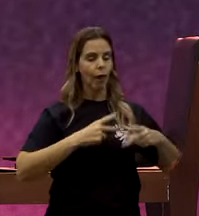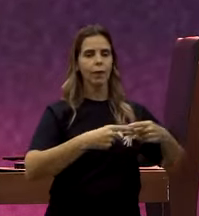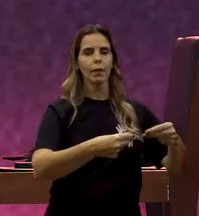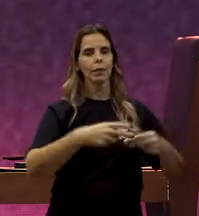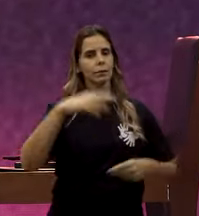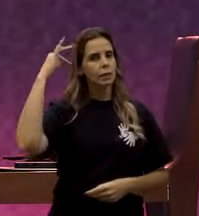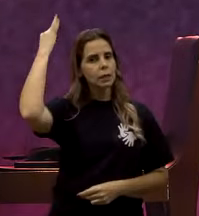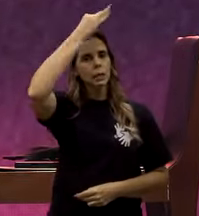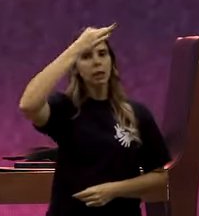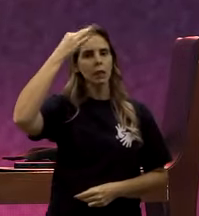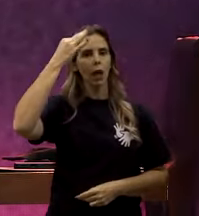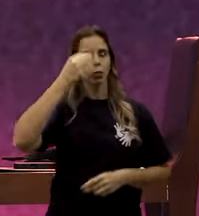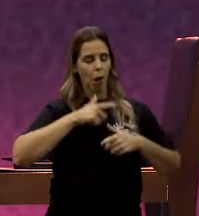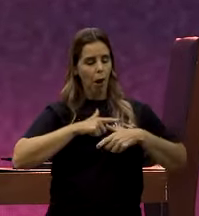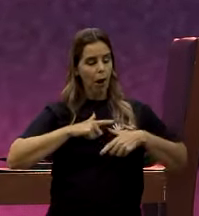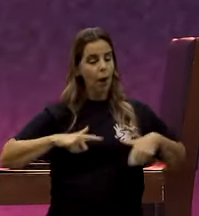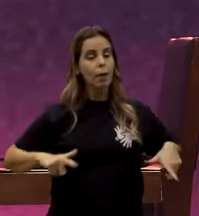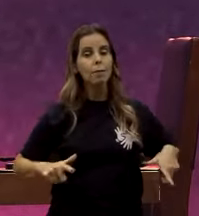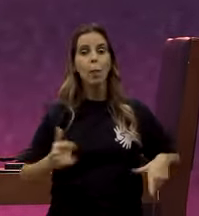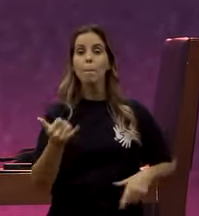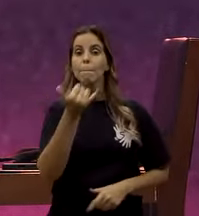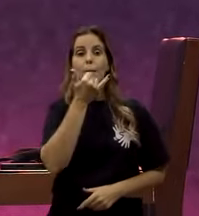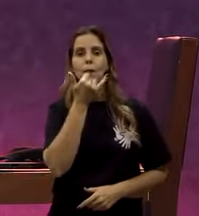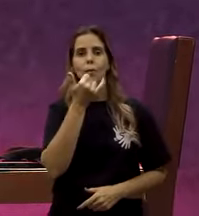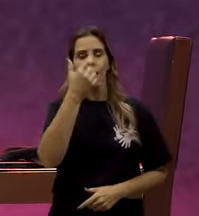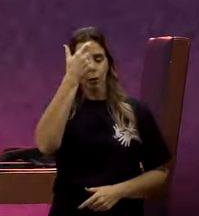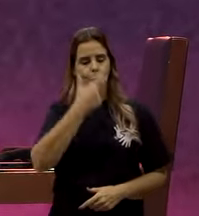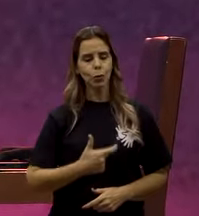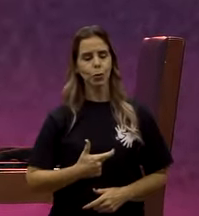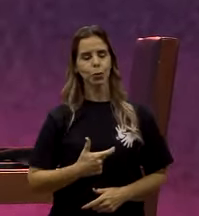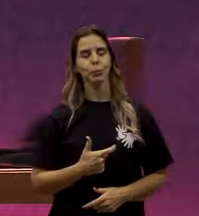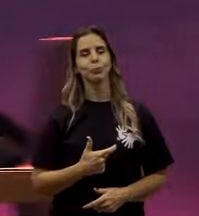sou remido Perdoado redimido eu sou